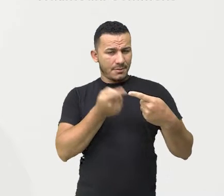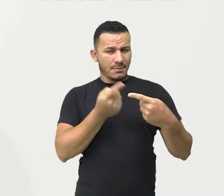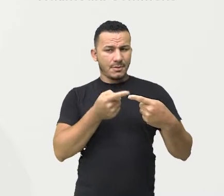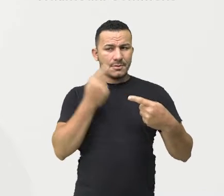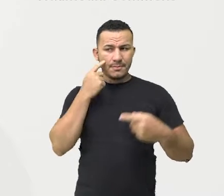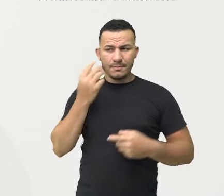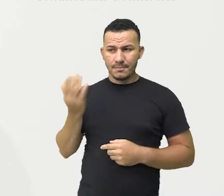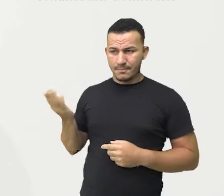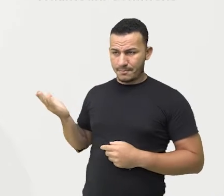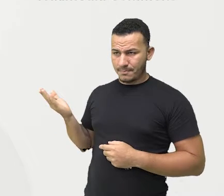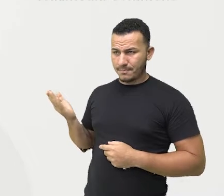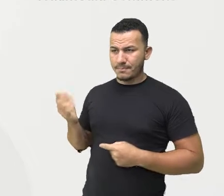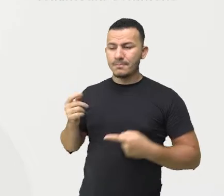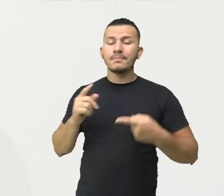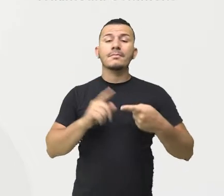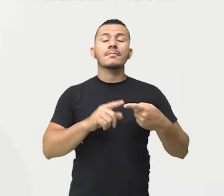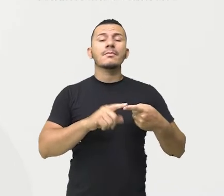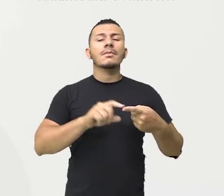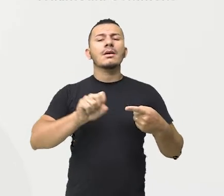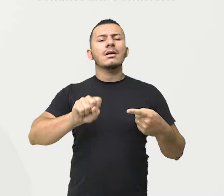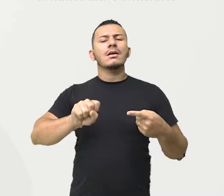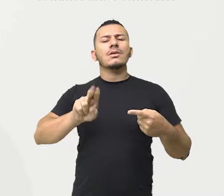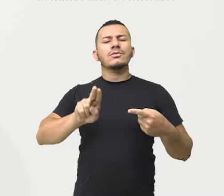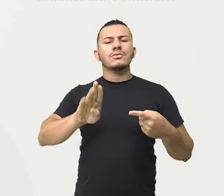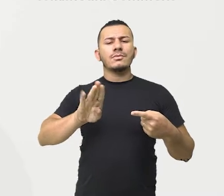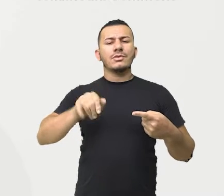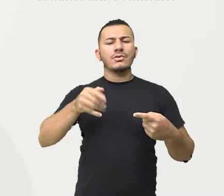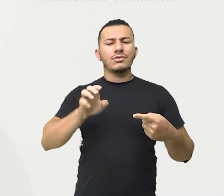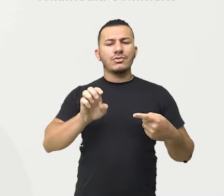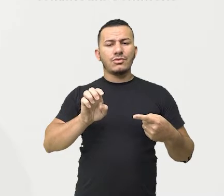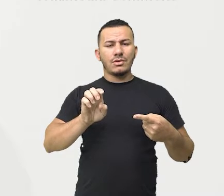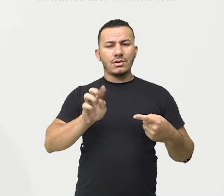subjetiva. A descrição